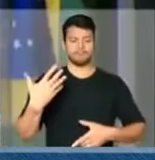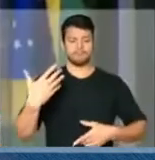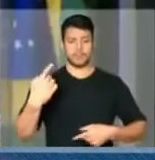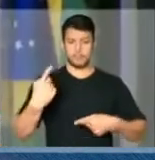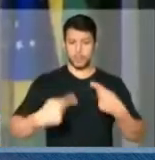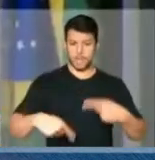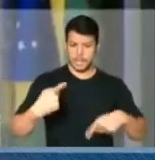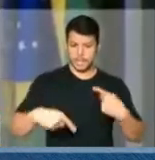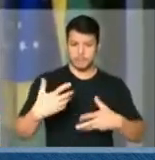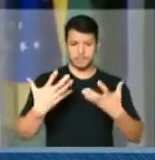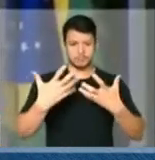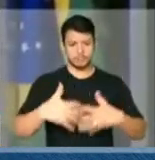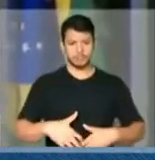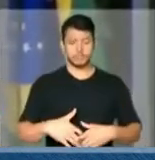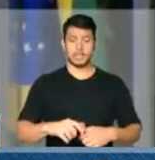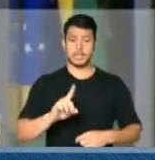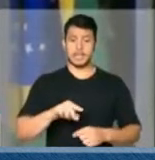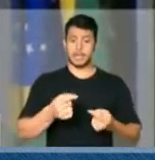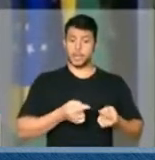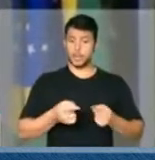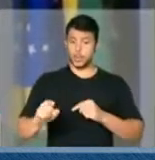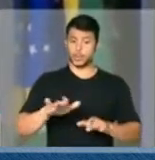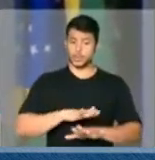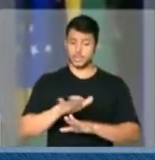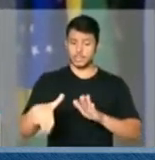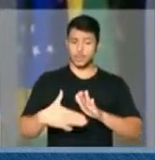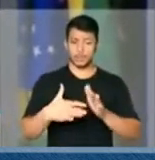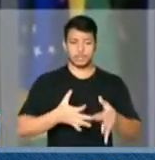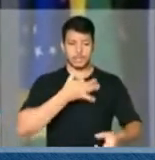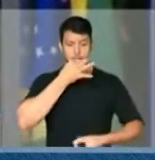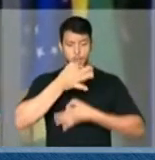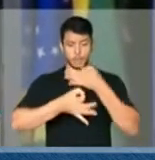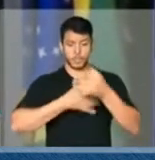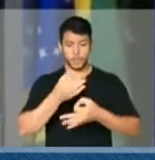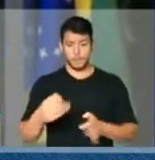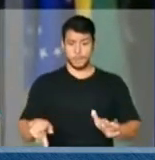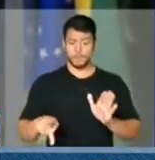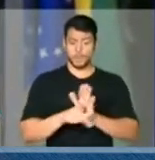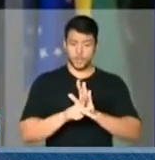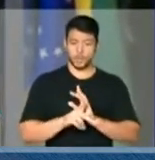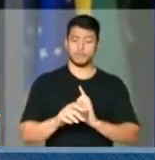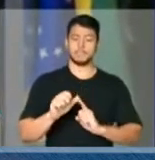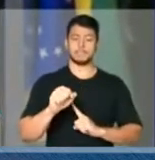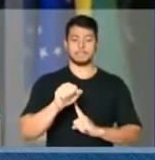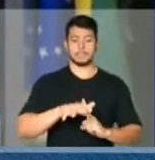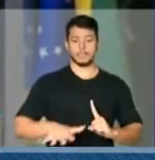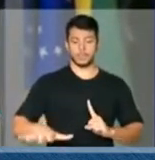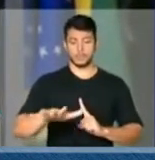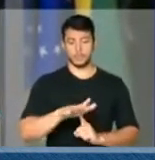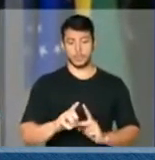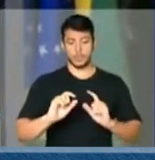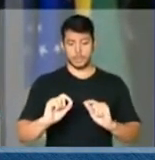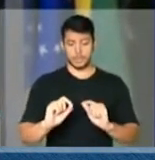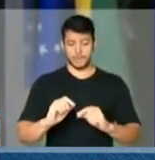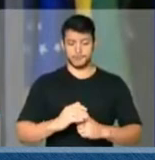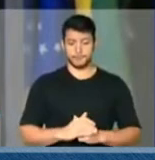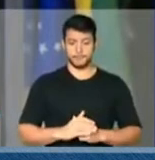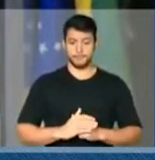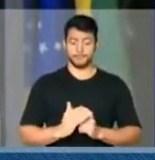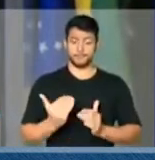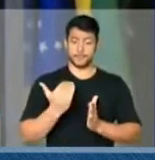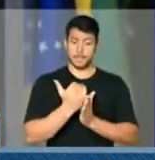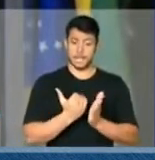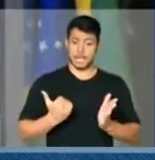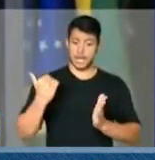contramão de tudo aquilo que a opinião pública vem pedindo, que a sociedade vem pedindo, que é o aumento